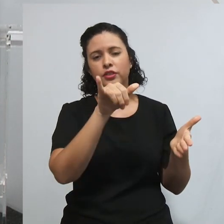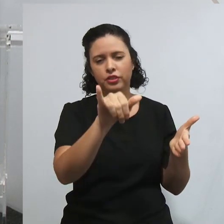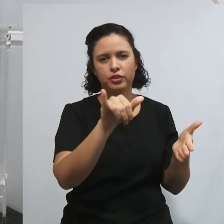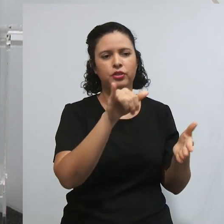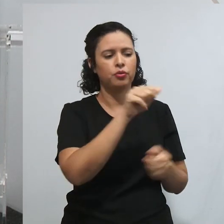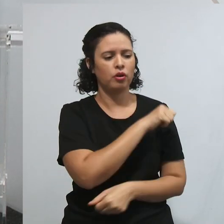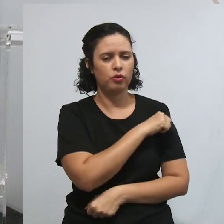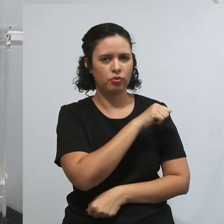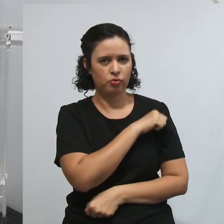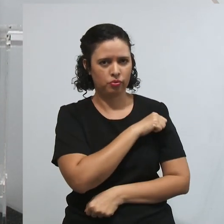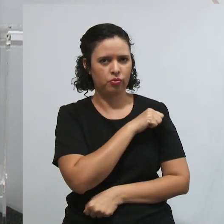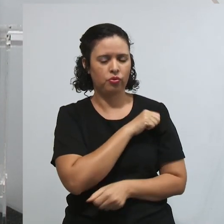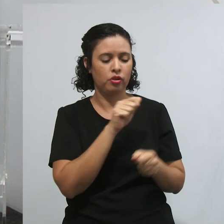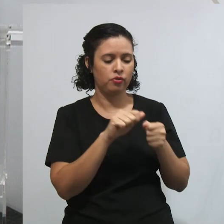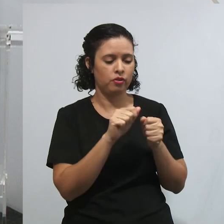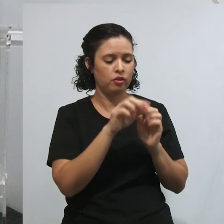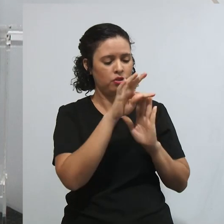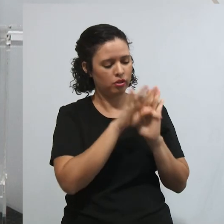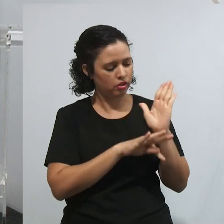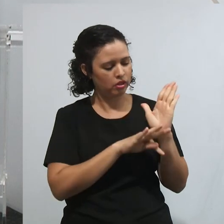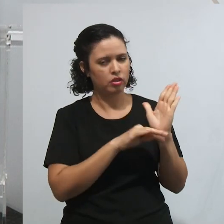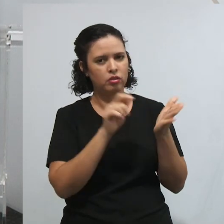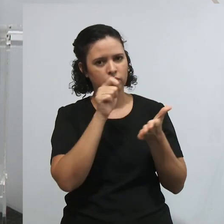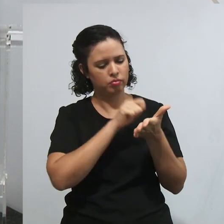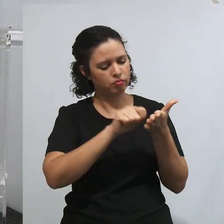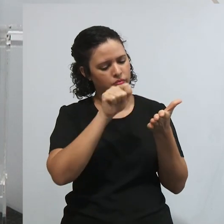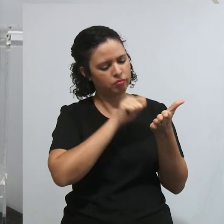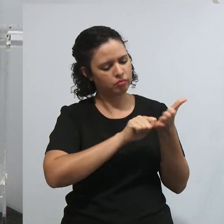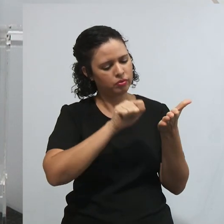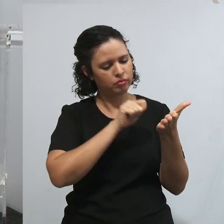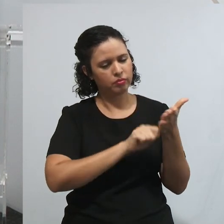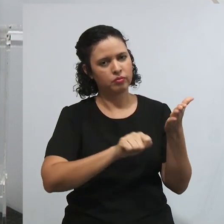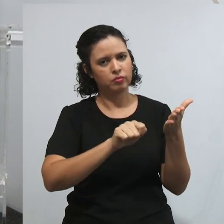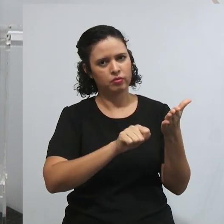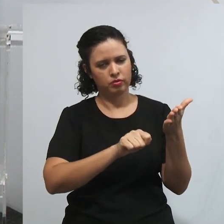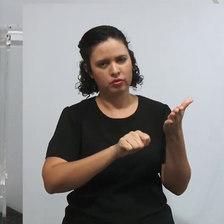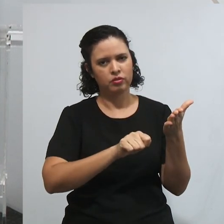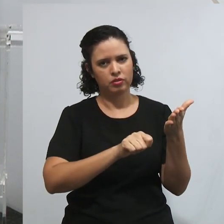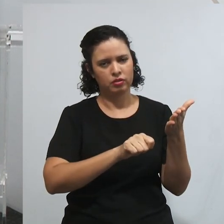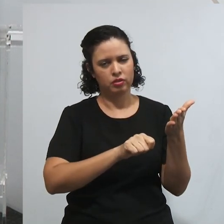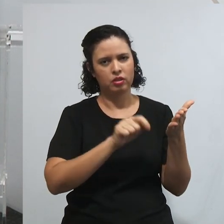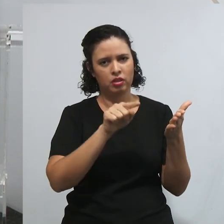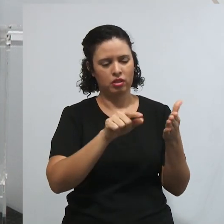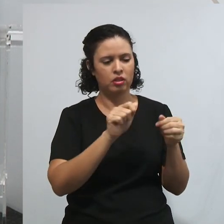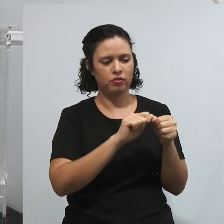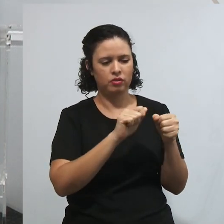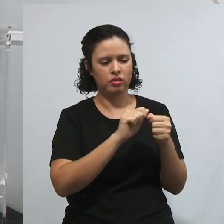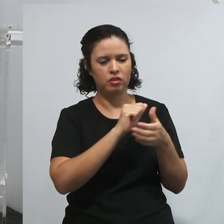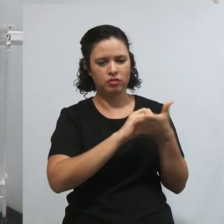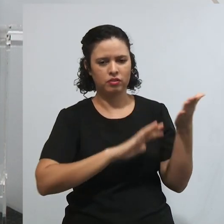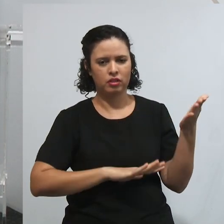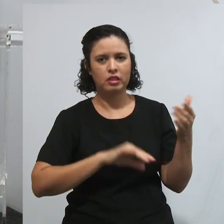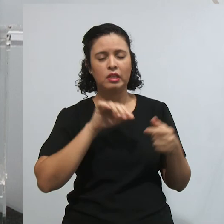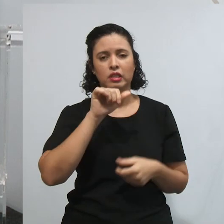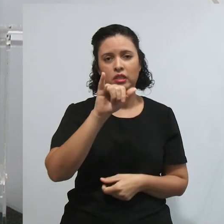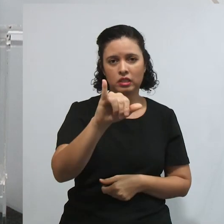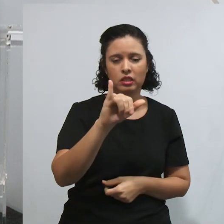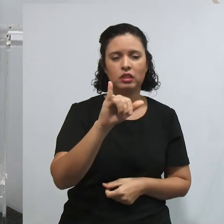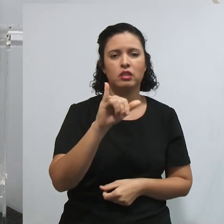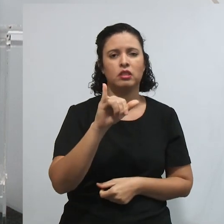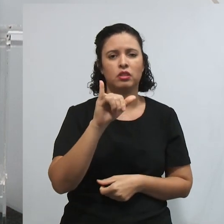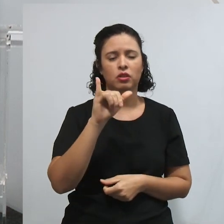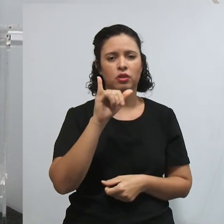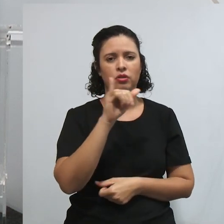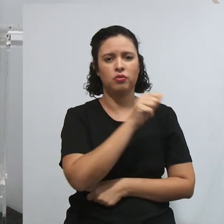aluno está, de fato, produzindo este texto com este objetivo de aprimorar a escrita, ele está em atividade. Agora, se o aluno